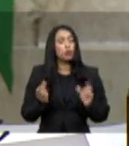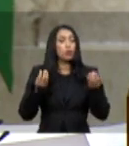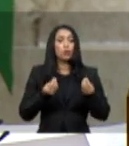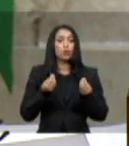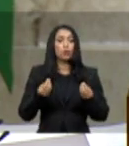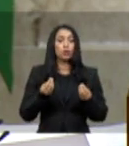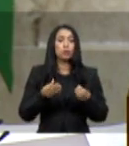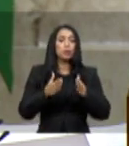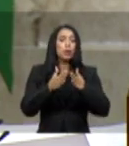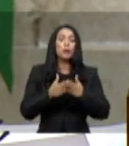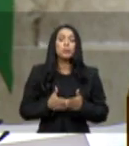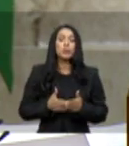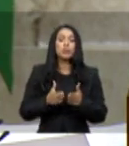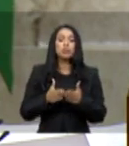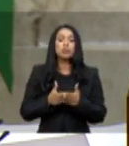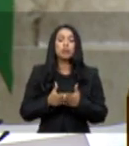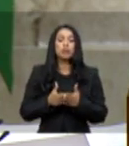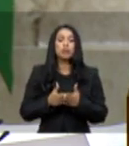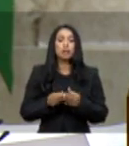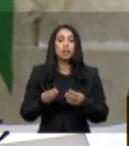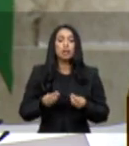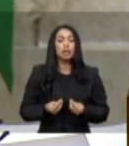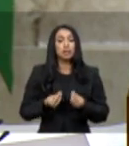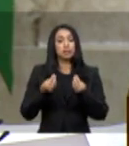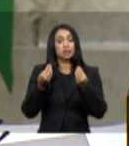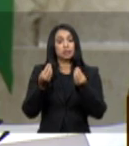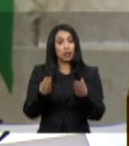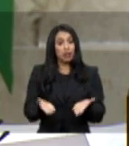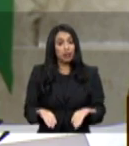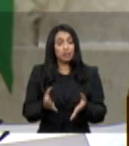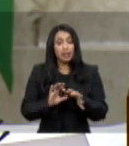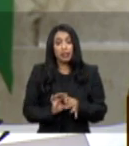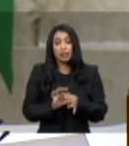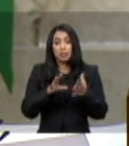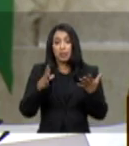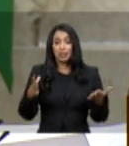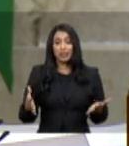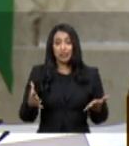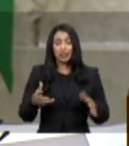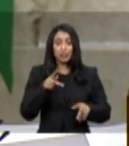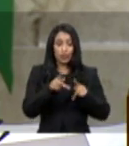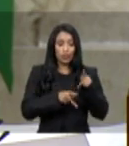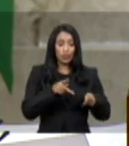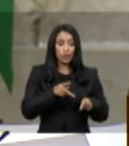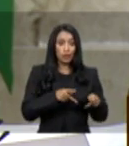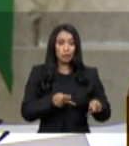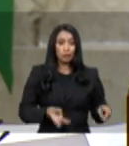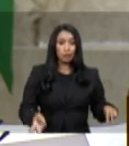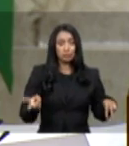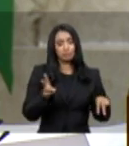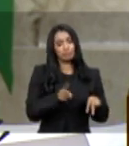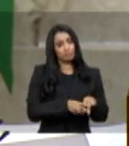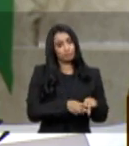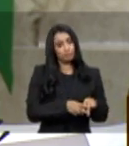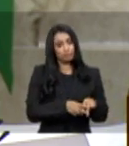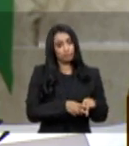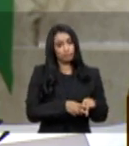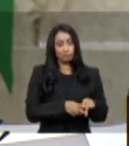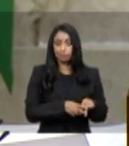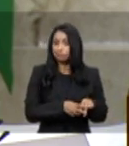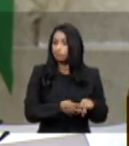sinalizada pelo peticionante é de dar se liberdade a população carcerária